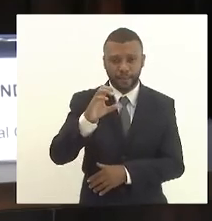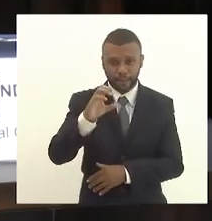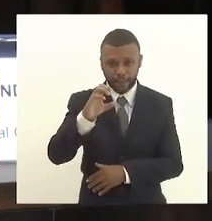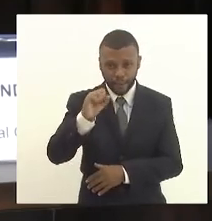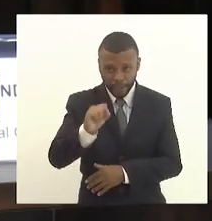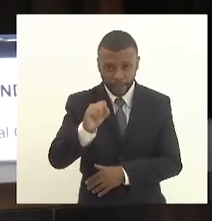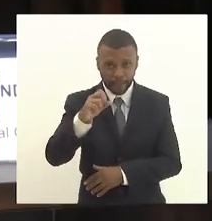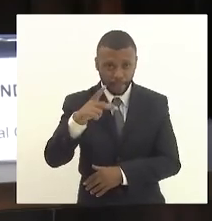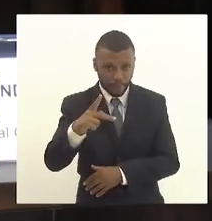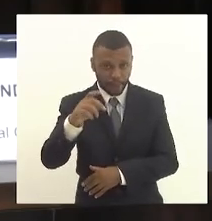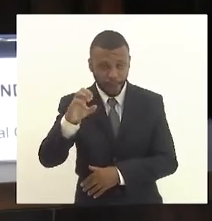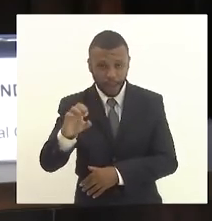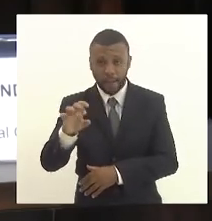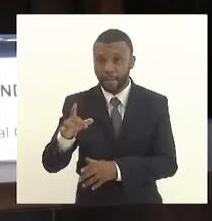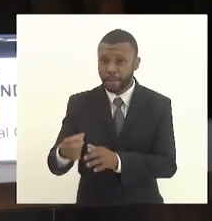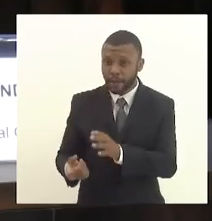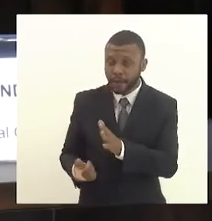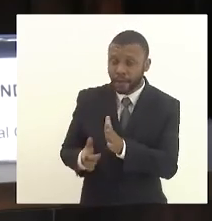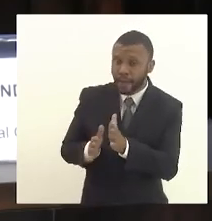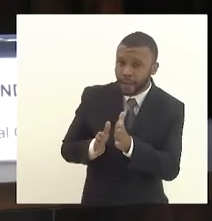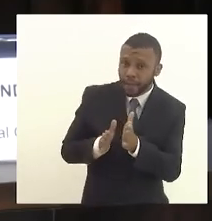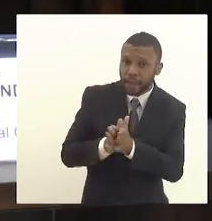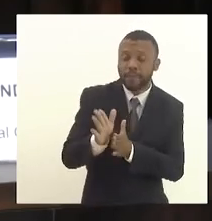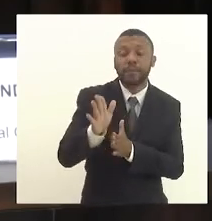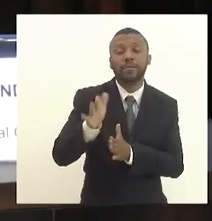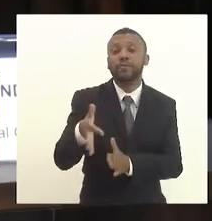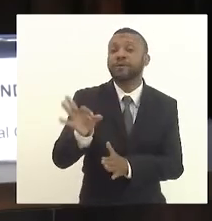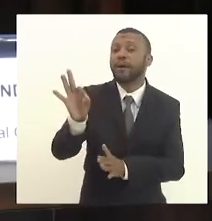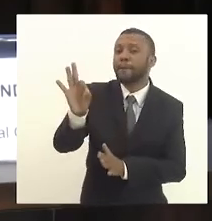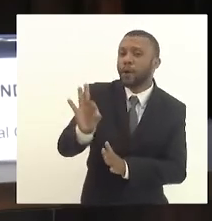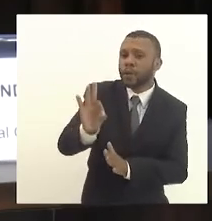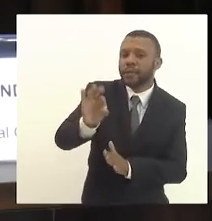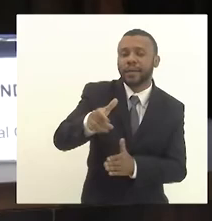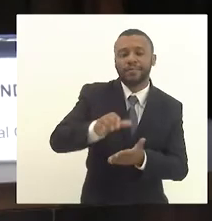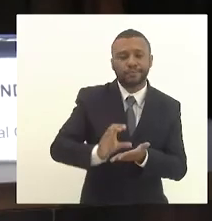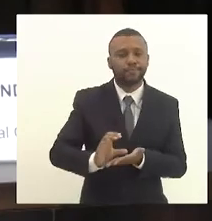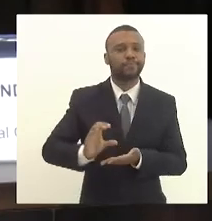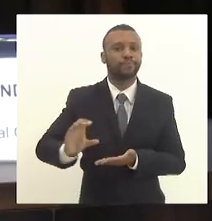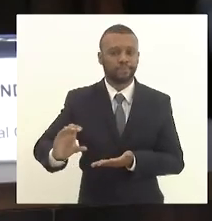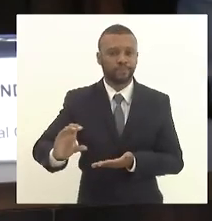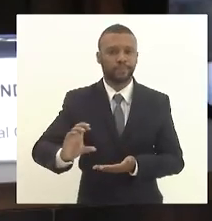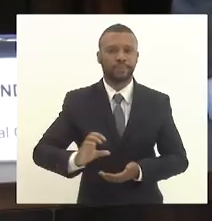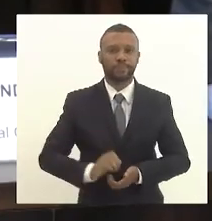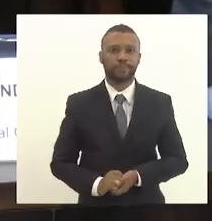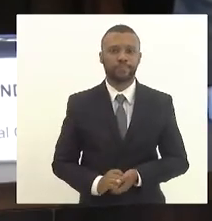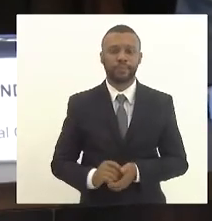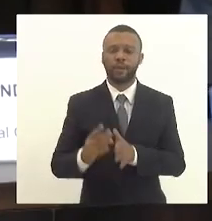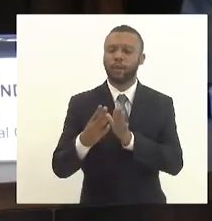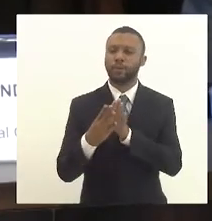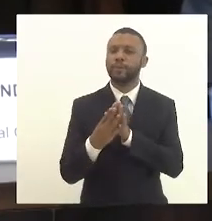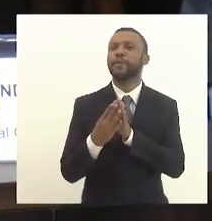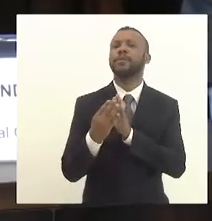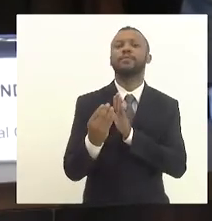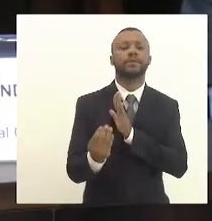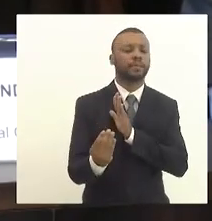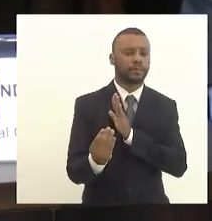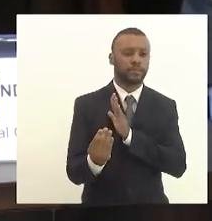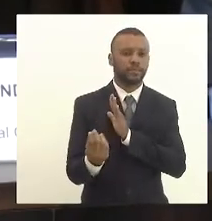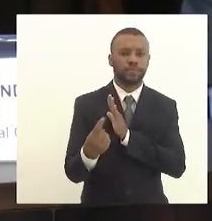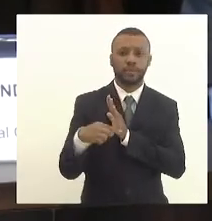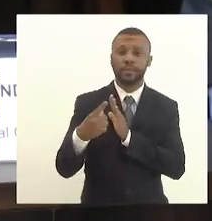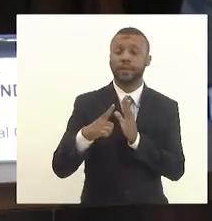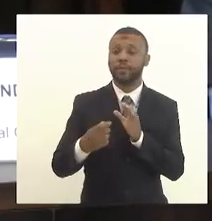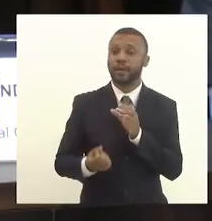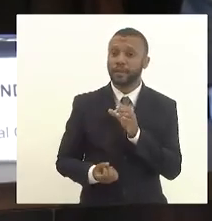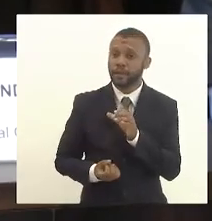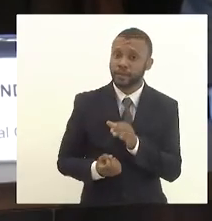emissão de debêntures, né? Então, nesse modelo aqui, nós temos aqui a criação